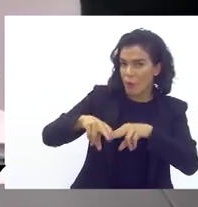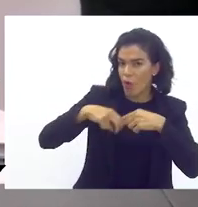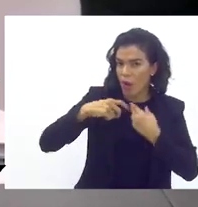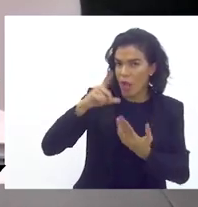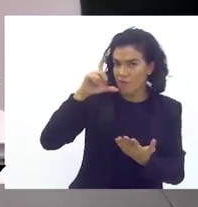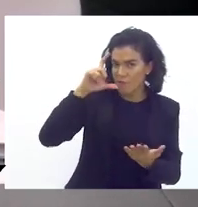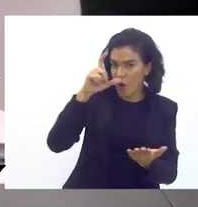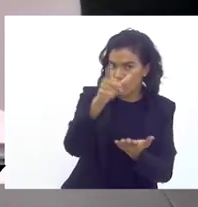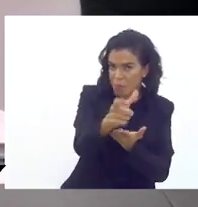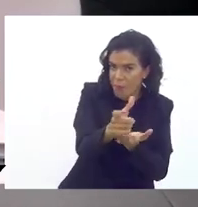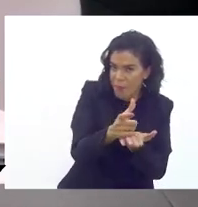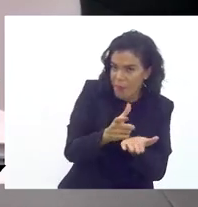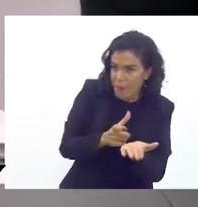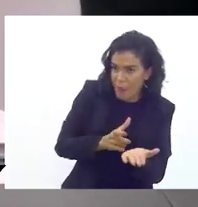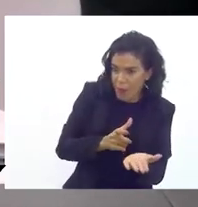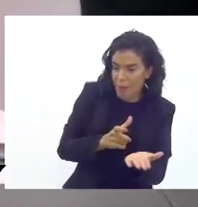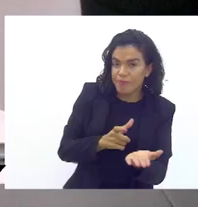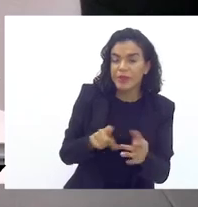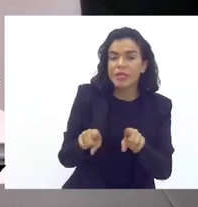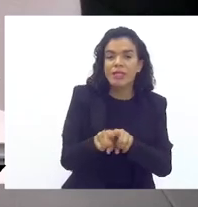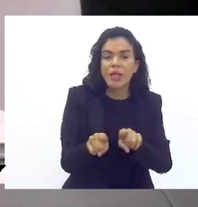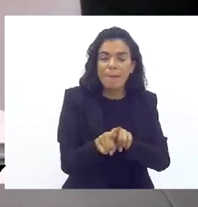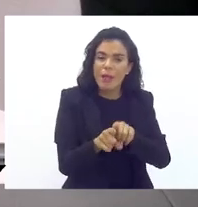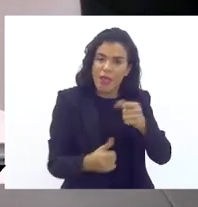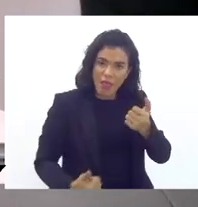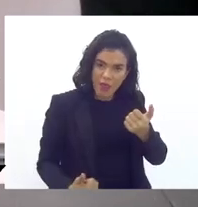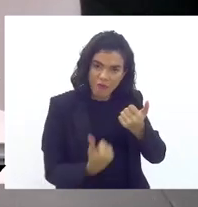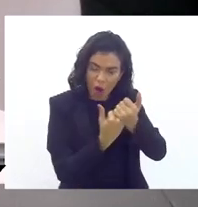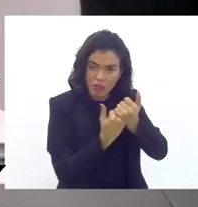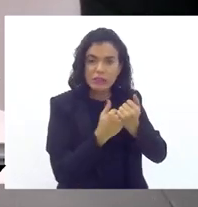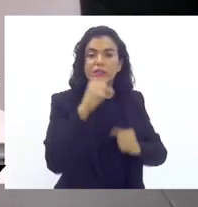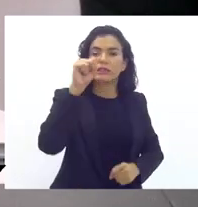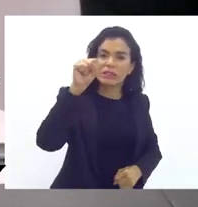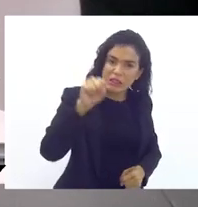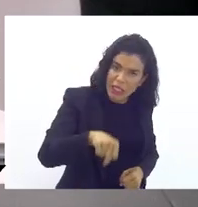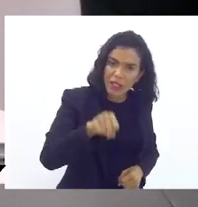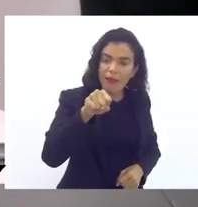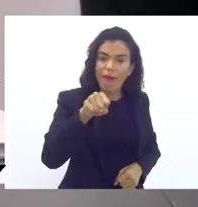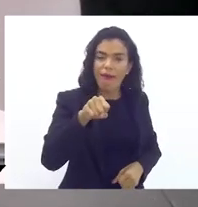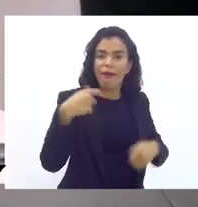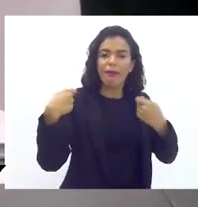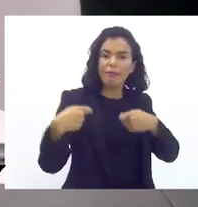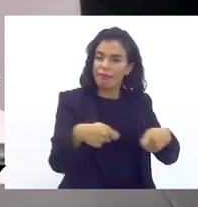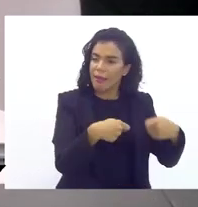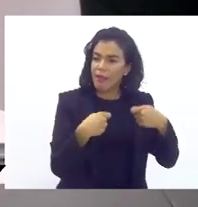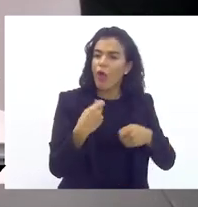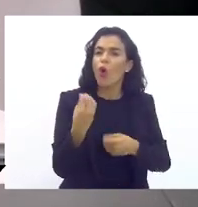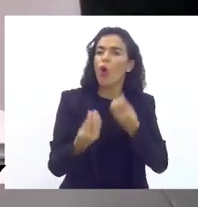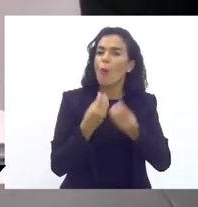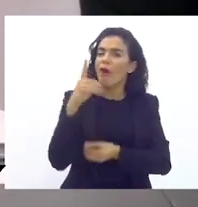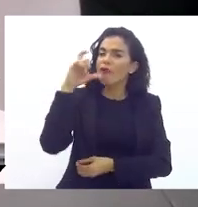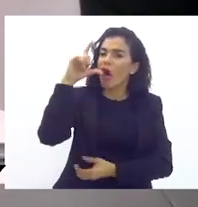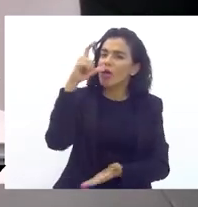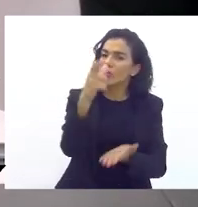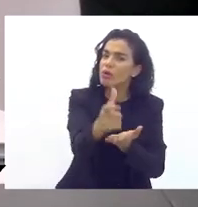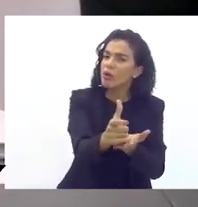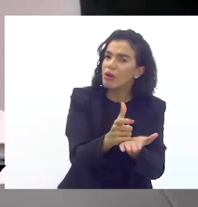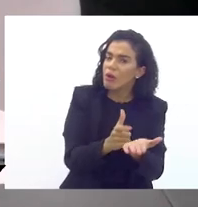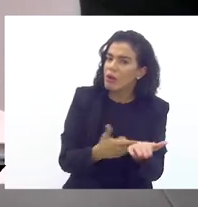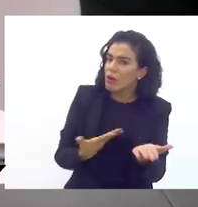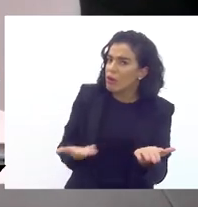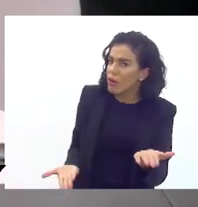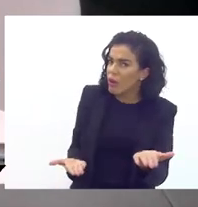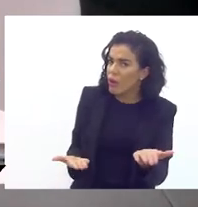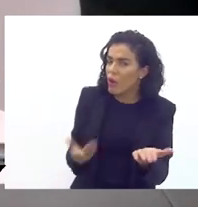fotográfico e reforça a linha de que sim é necessário saber como essa foto foi parar lá e quais